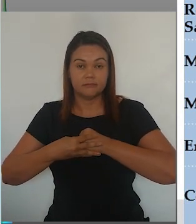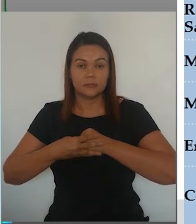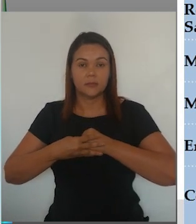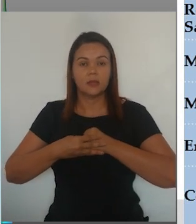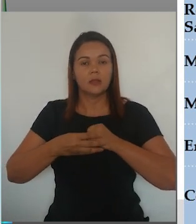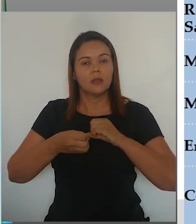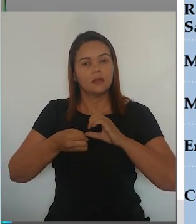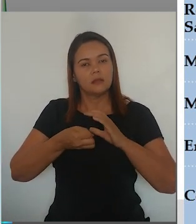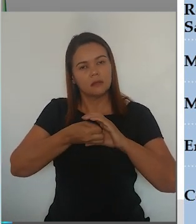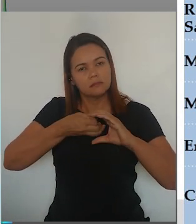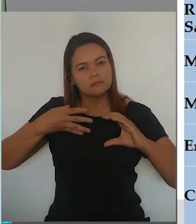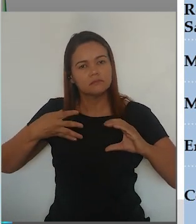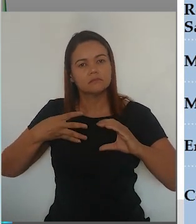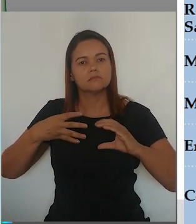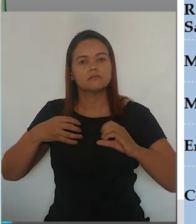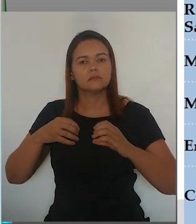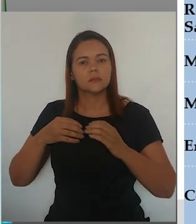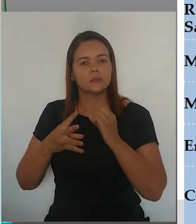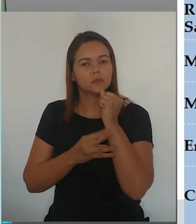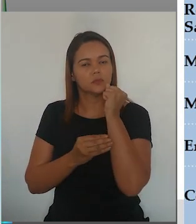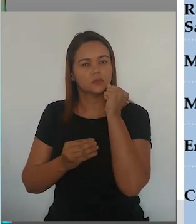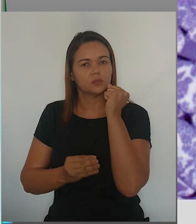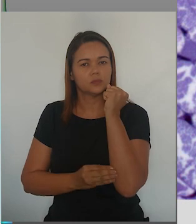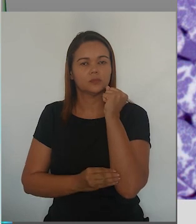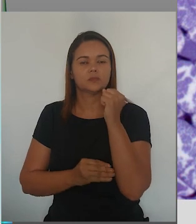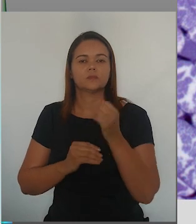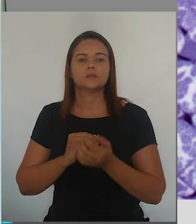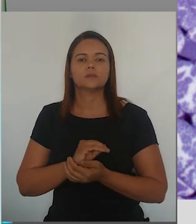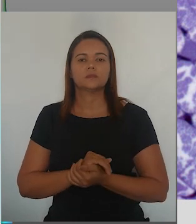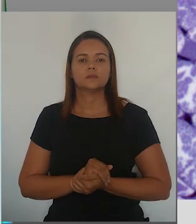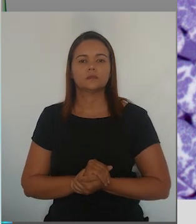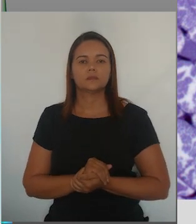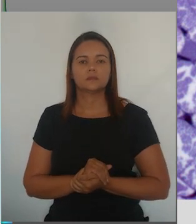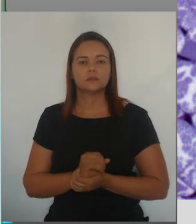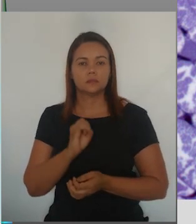e características de cada músculo.